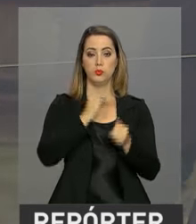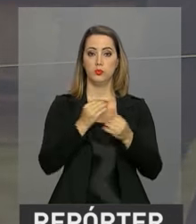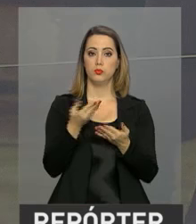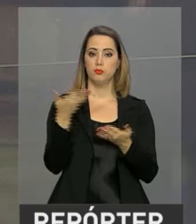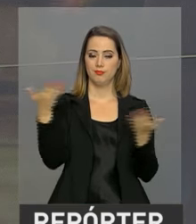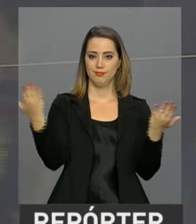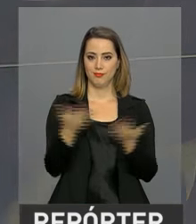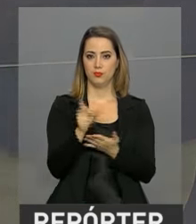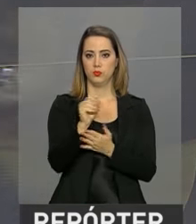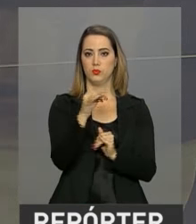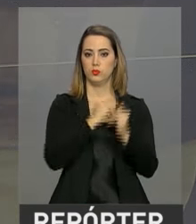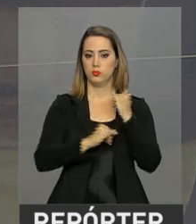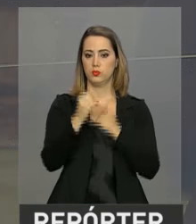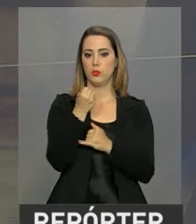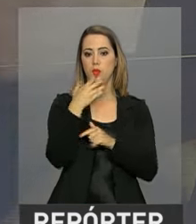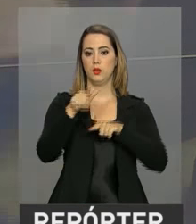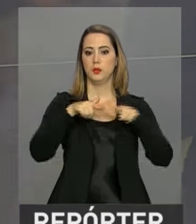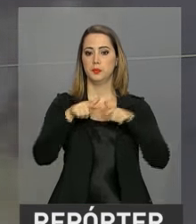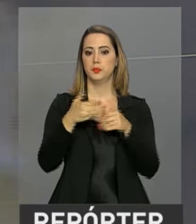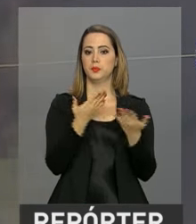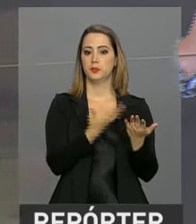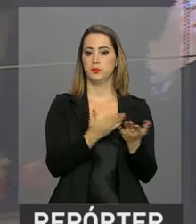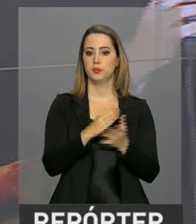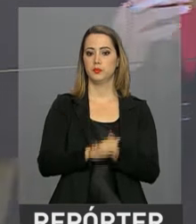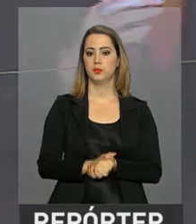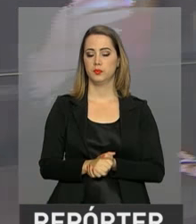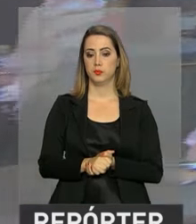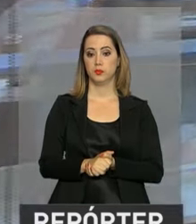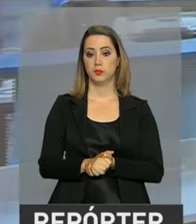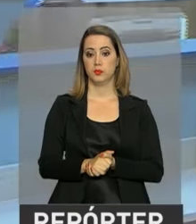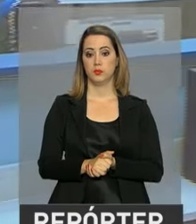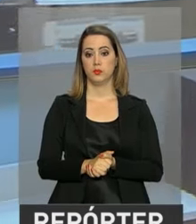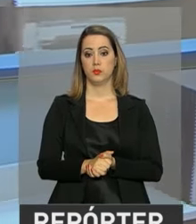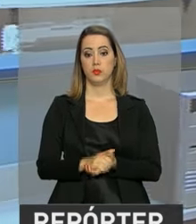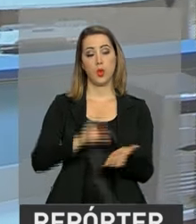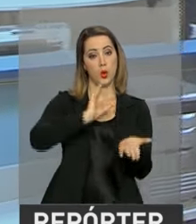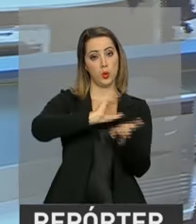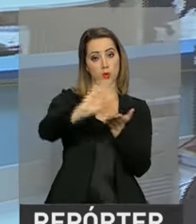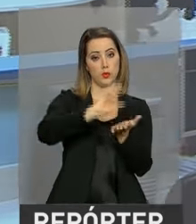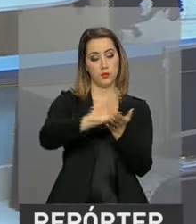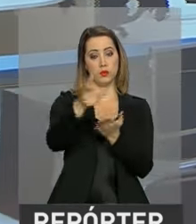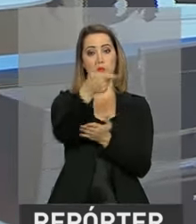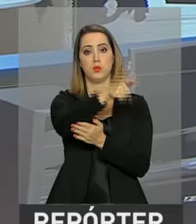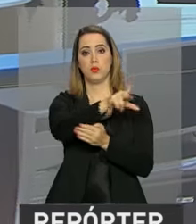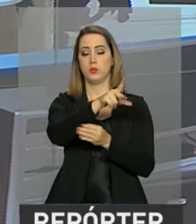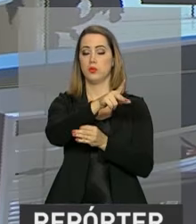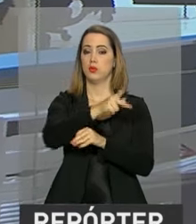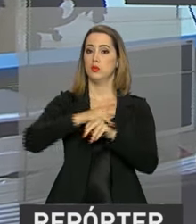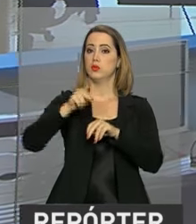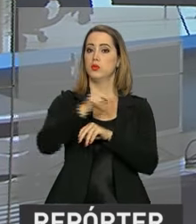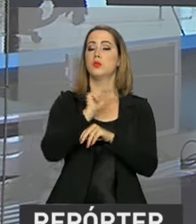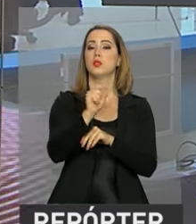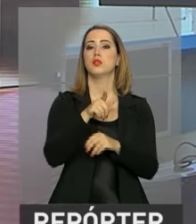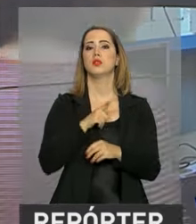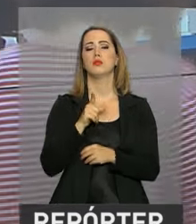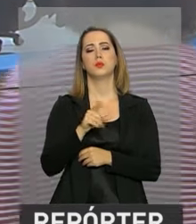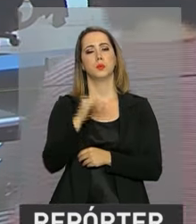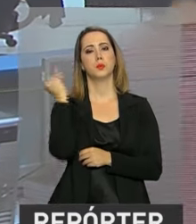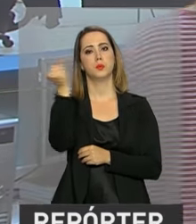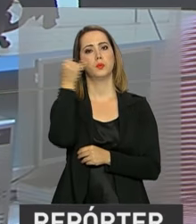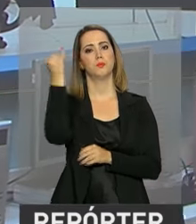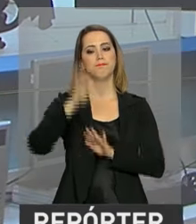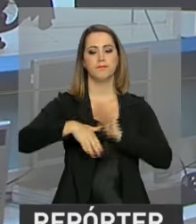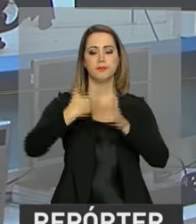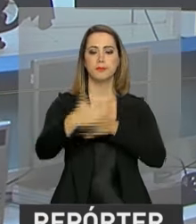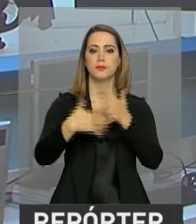sua participação, pelas informações. Bom trabalho para você. Os investimentos que vem de fora do país tem tido papel importante para o desenvolvimento